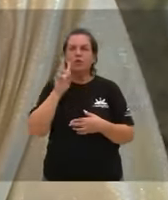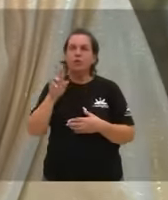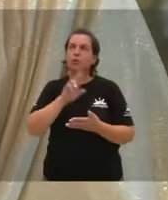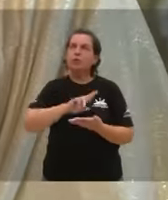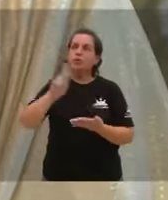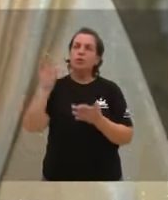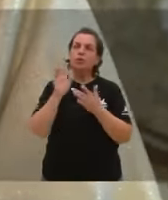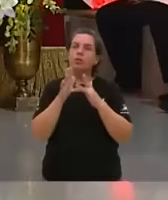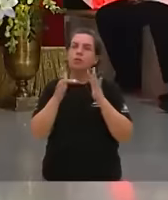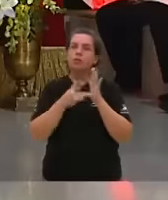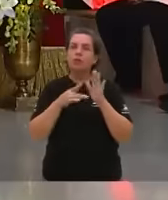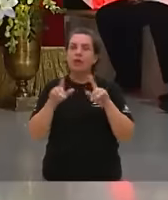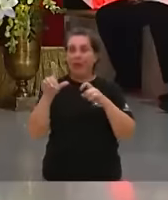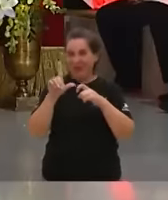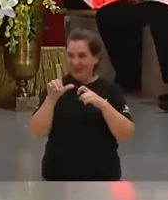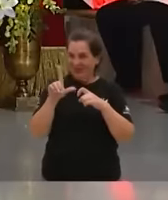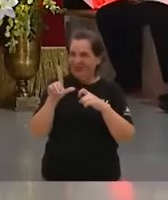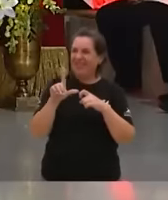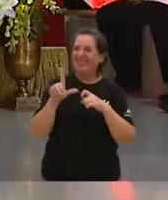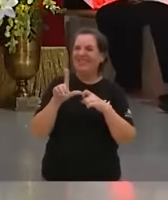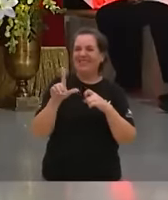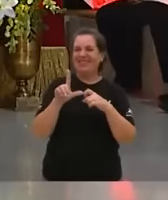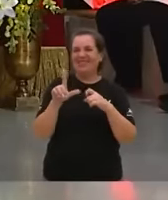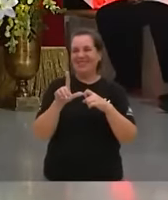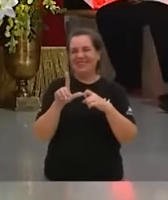Cristo, e Lucas